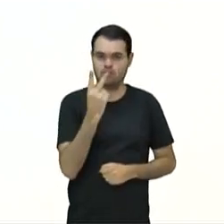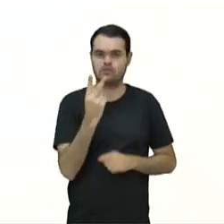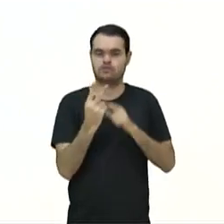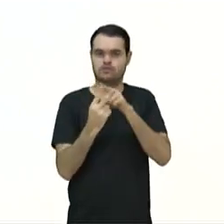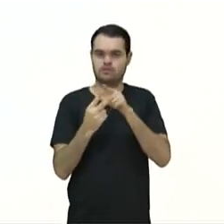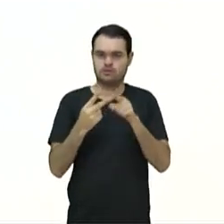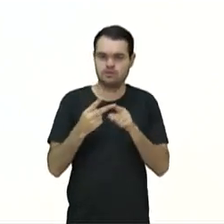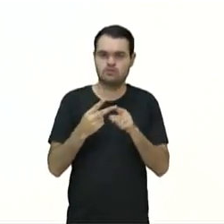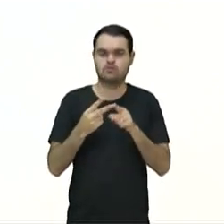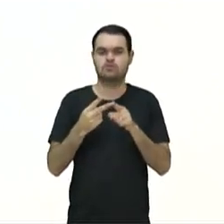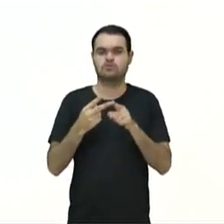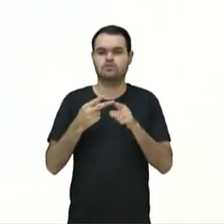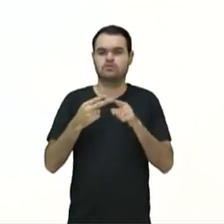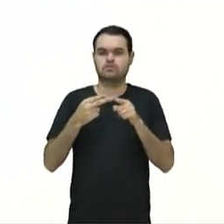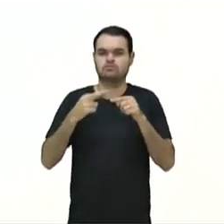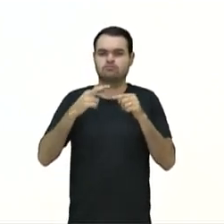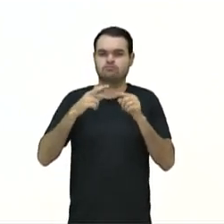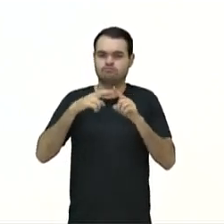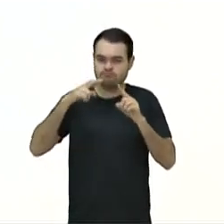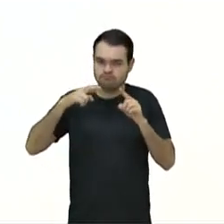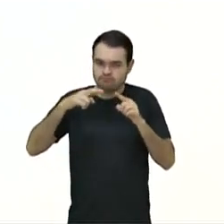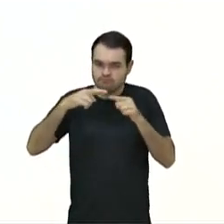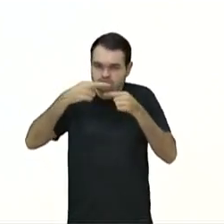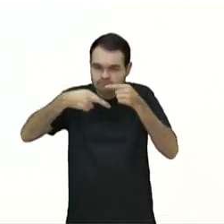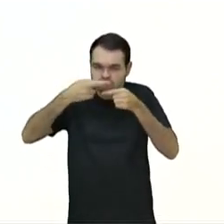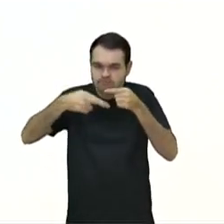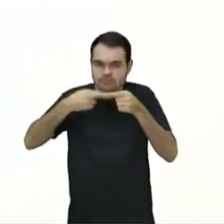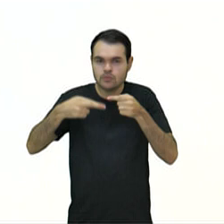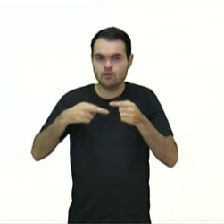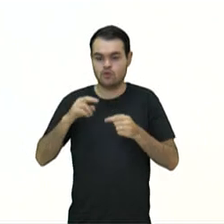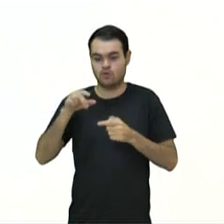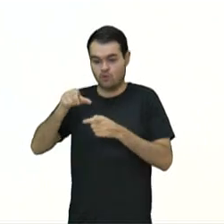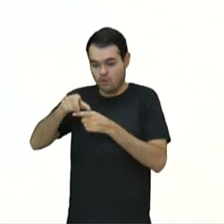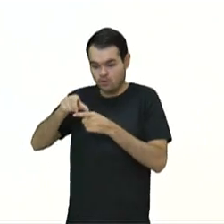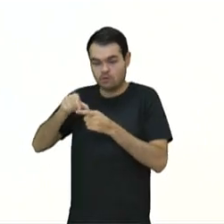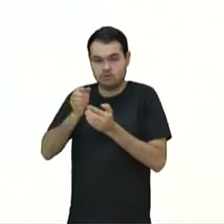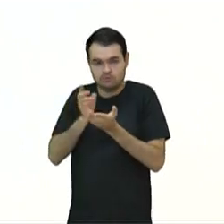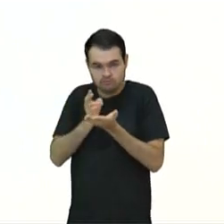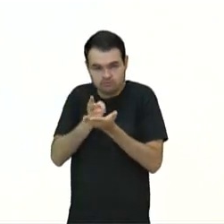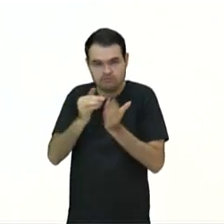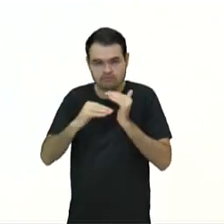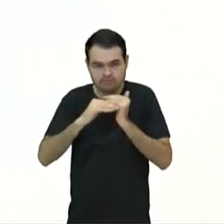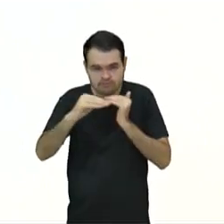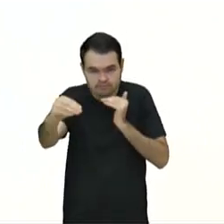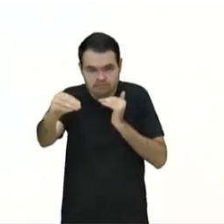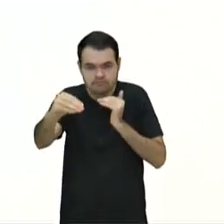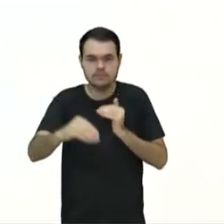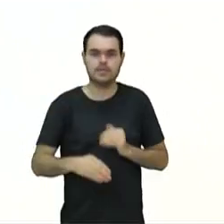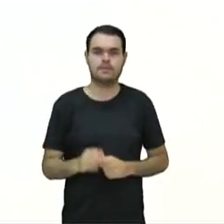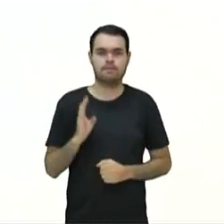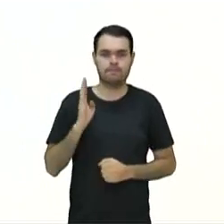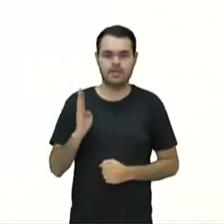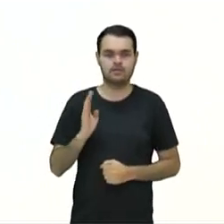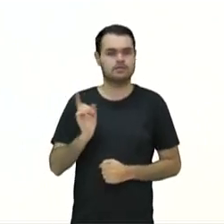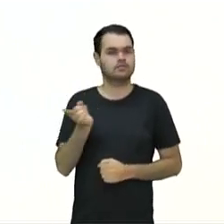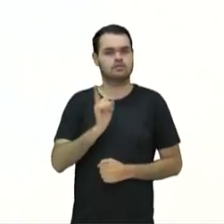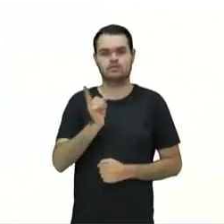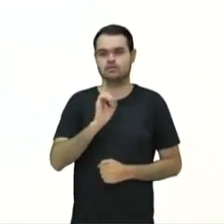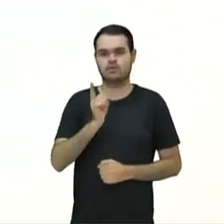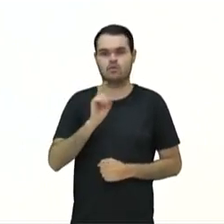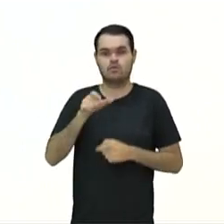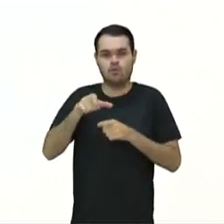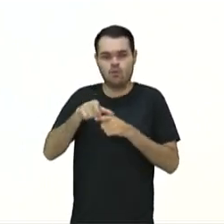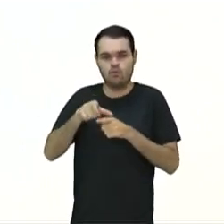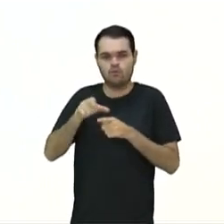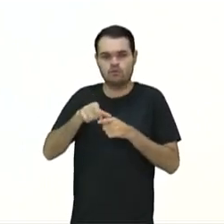resistores. Letra A, os ômicos cuja resistência se mantém constante. E letra B, os não ômicos